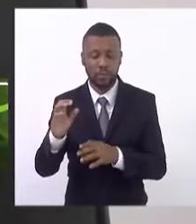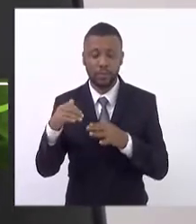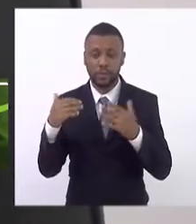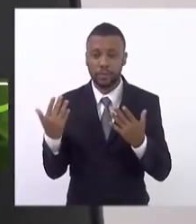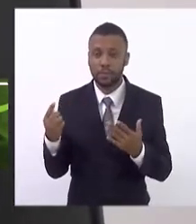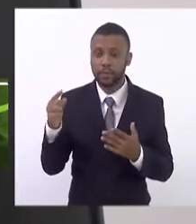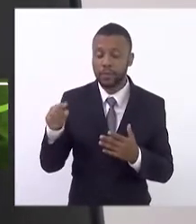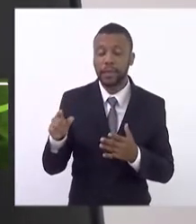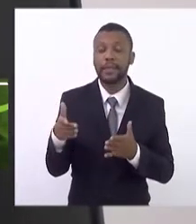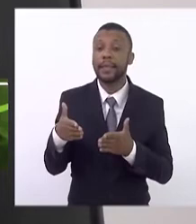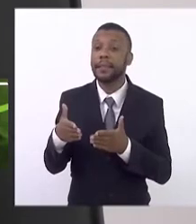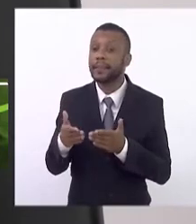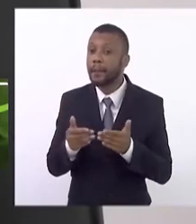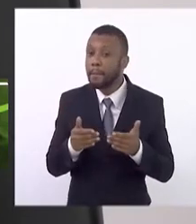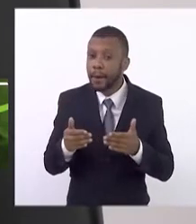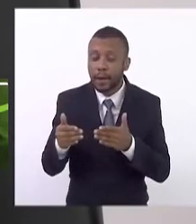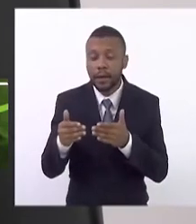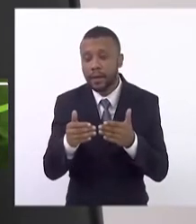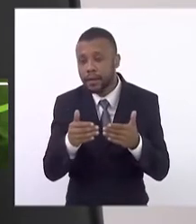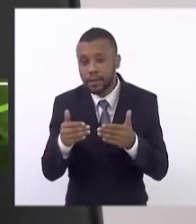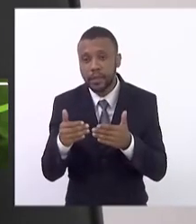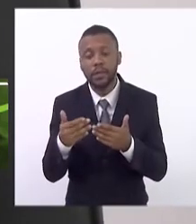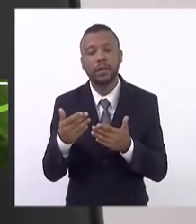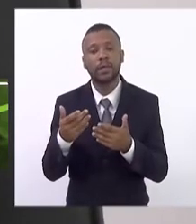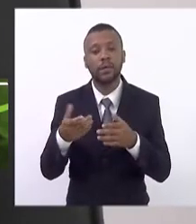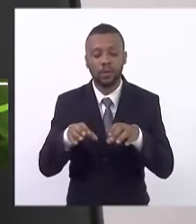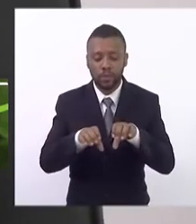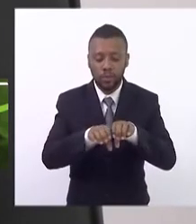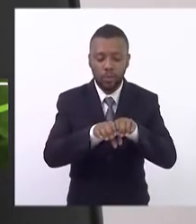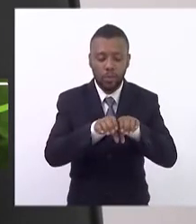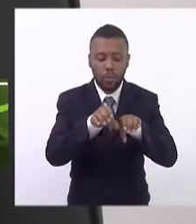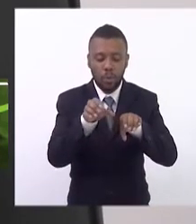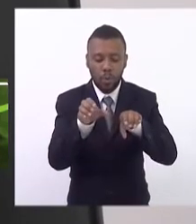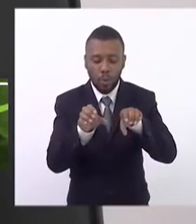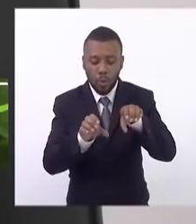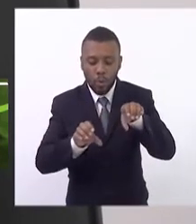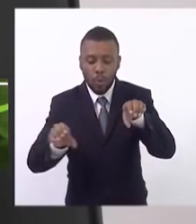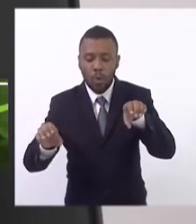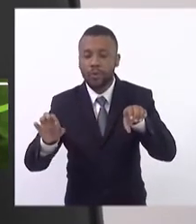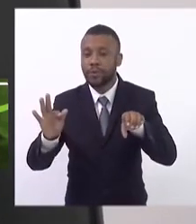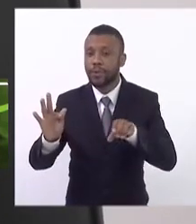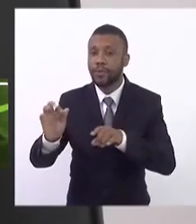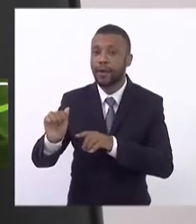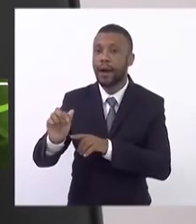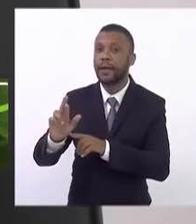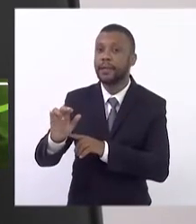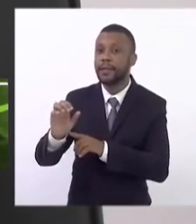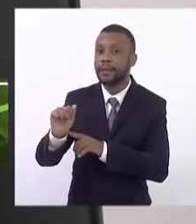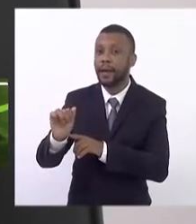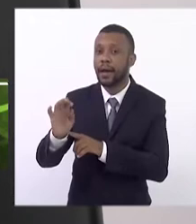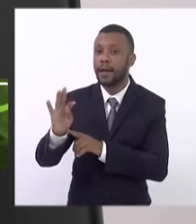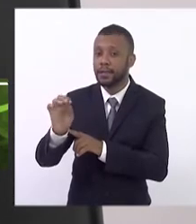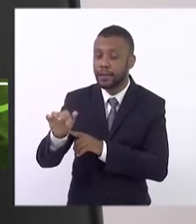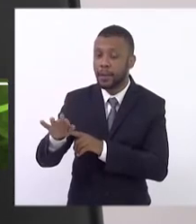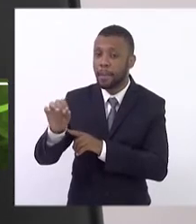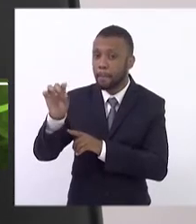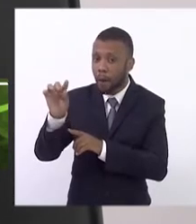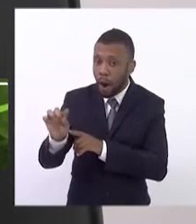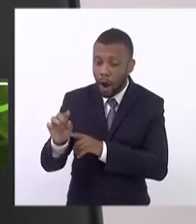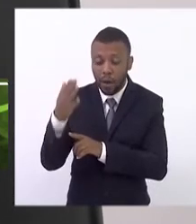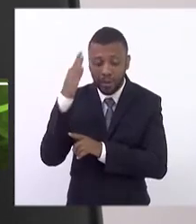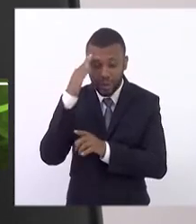Nessa demanda aí dos troncos coletores do Faria Timbó, eu sei que isso não está na rede fina.